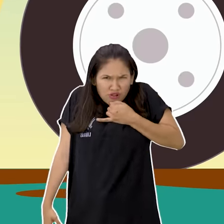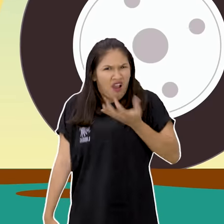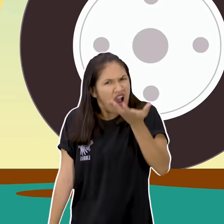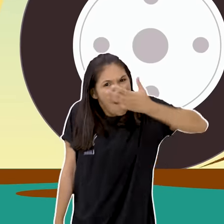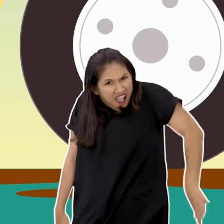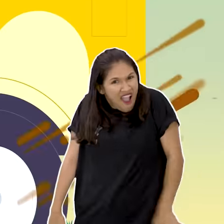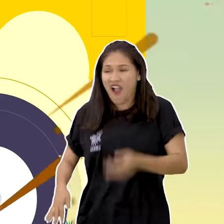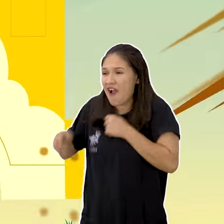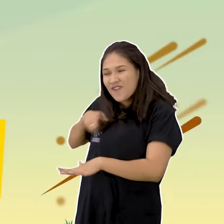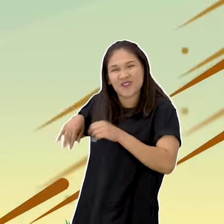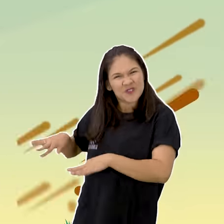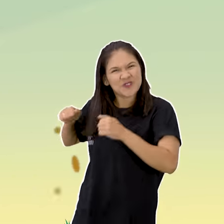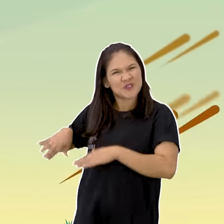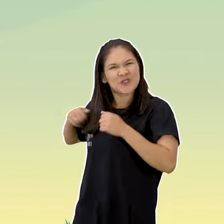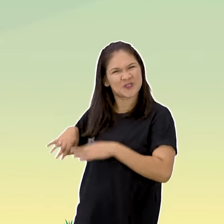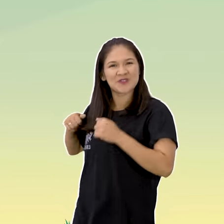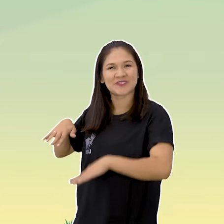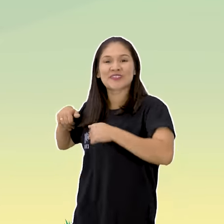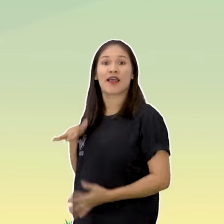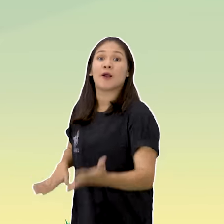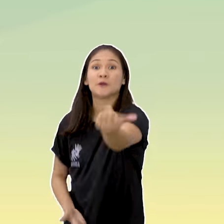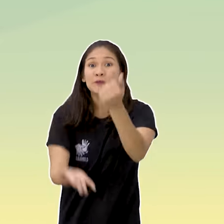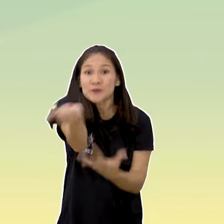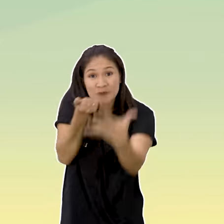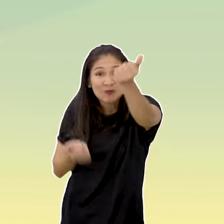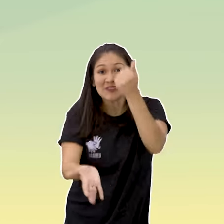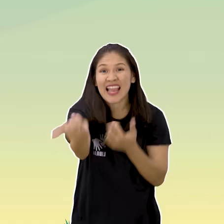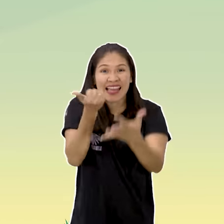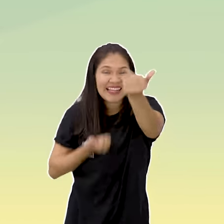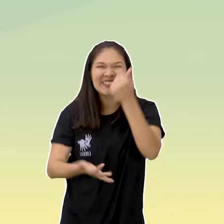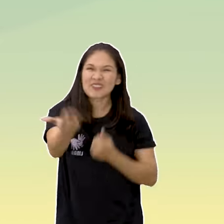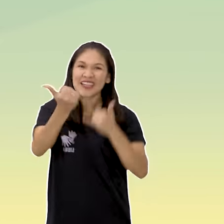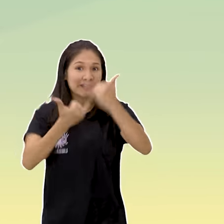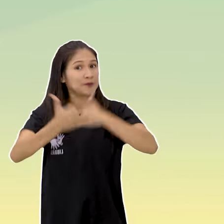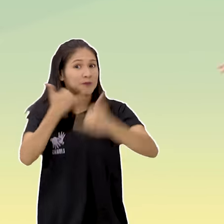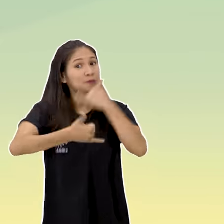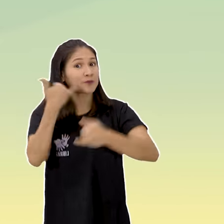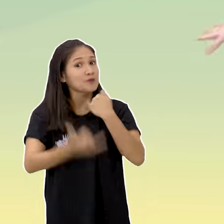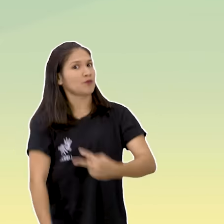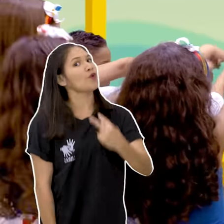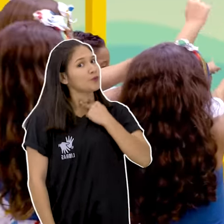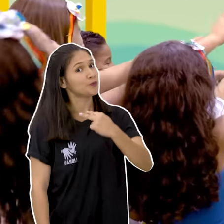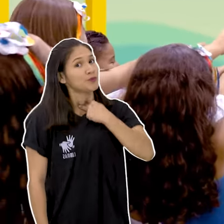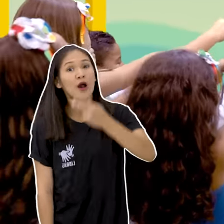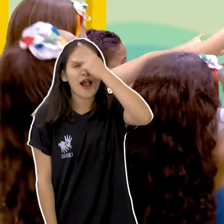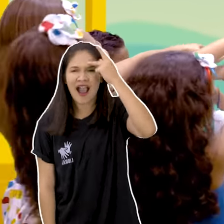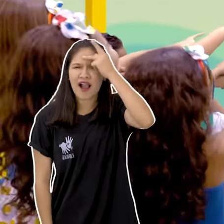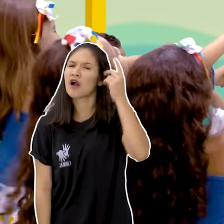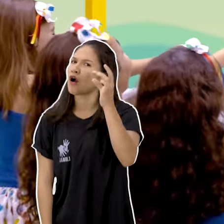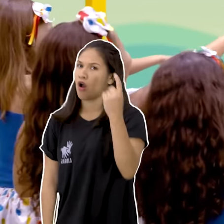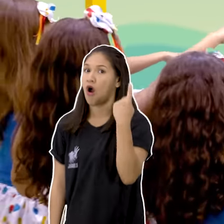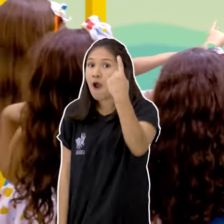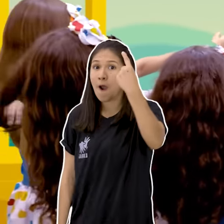Nessa tristeza, então vamos mandar ela embora. Todo mundo entra nessa brincadeira. Ninguém